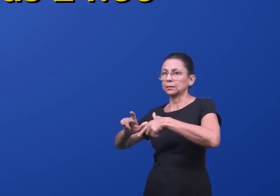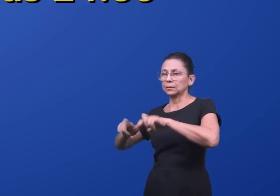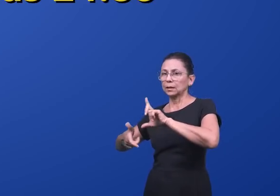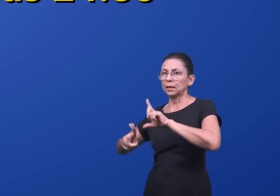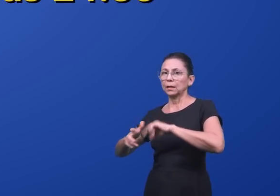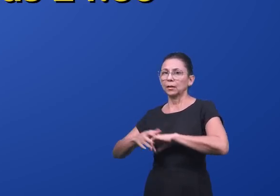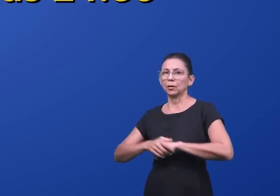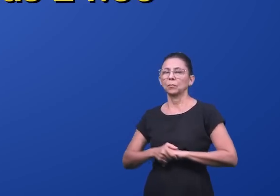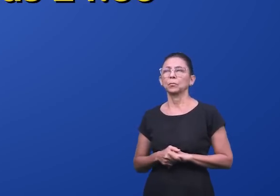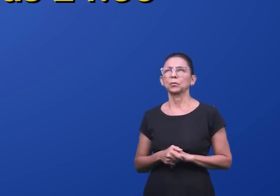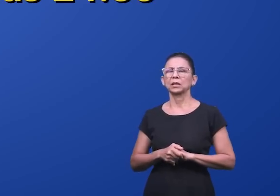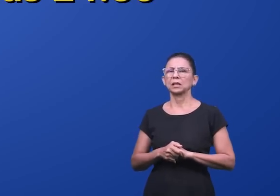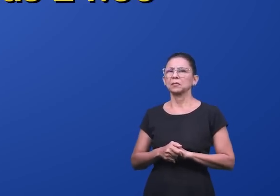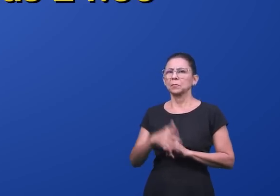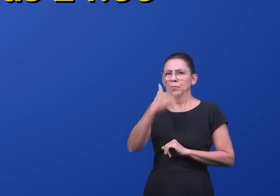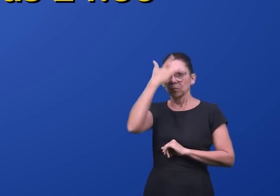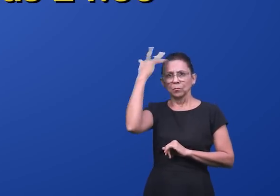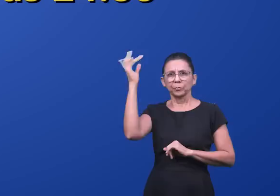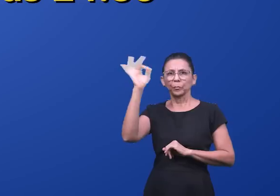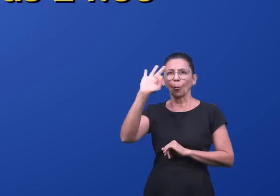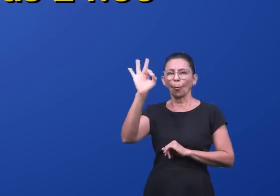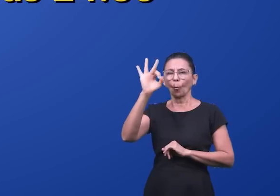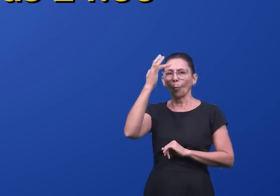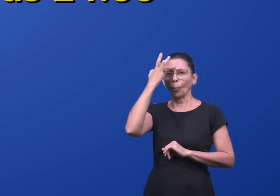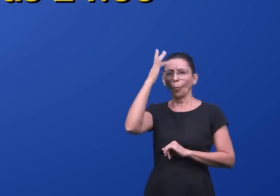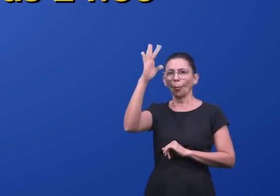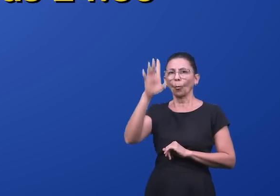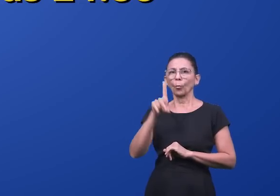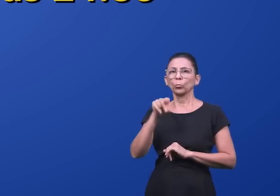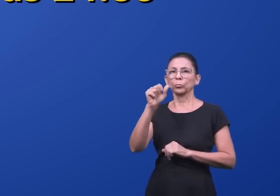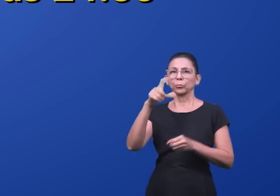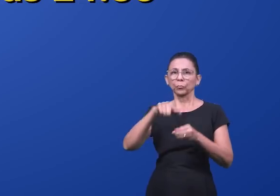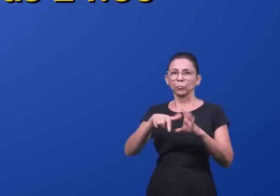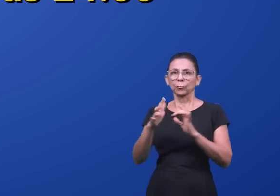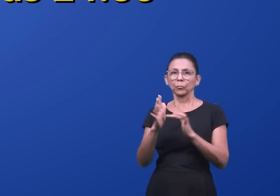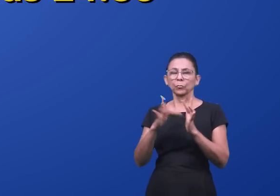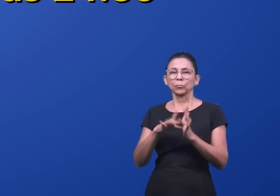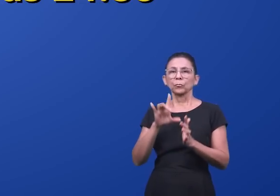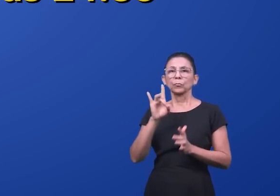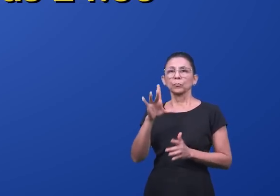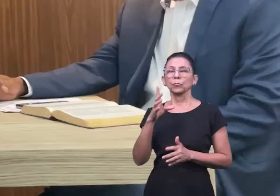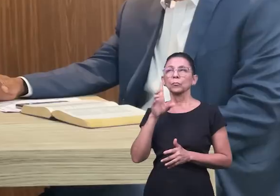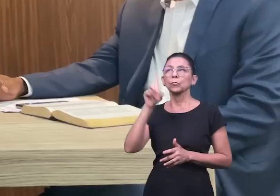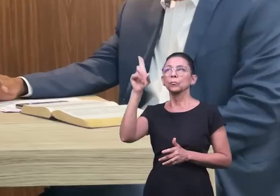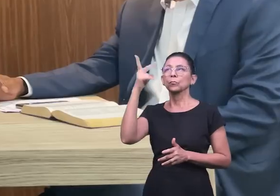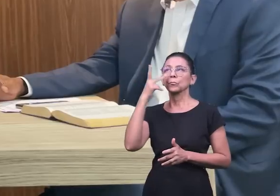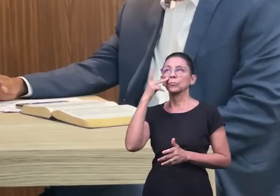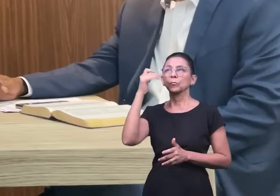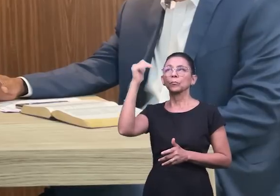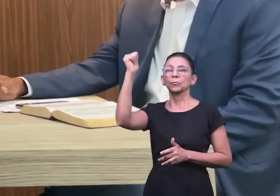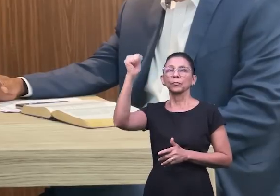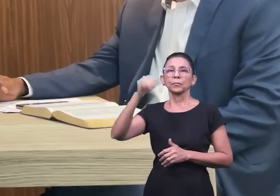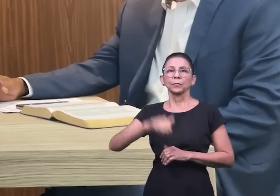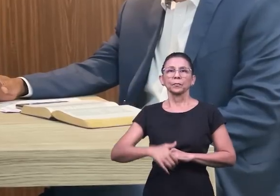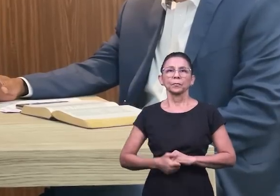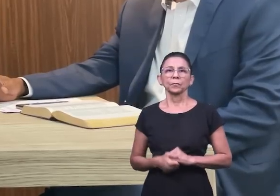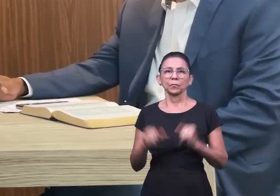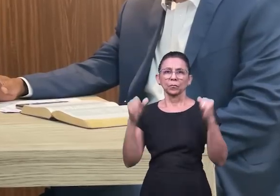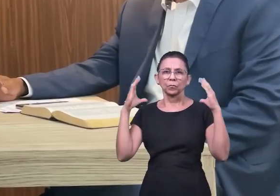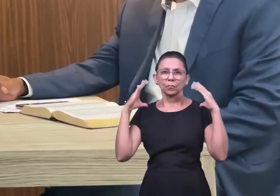do céu, mas unicamente meu Pai. A todos a paz do Senhor Jesus. Meus irmãos, nós vimos o